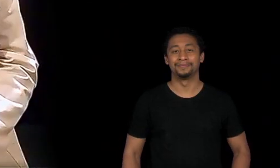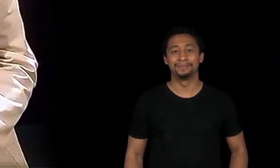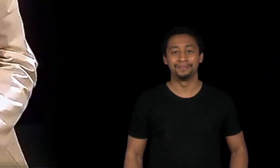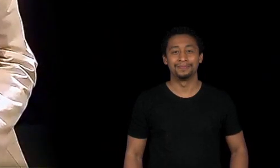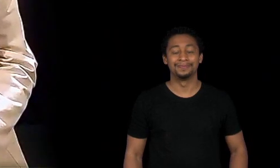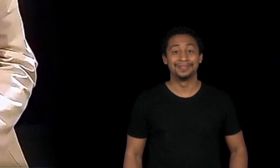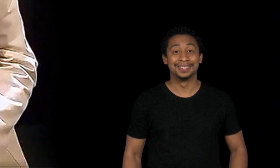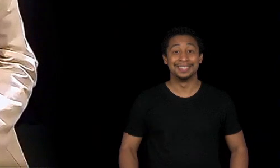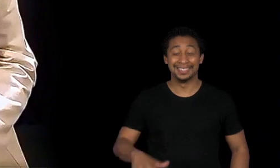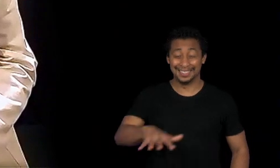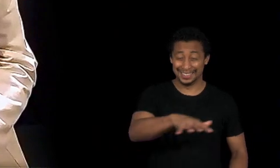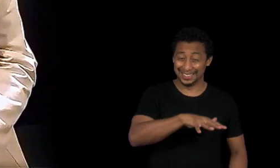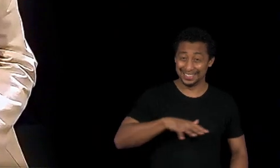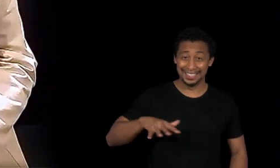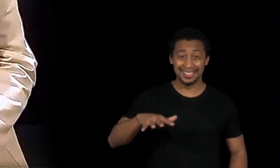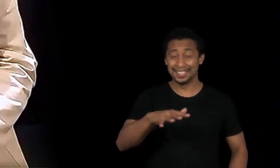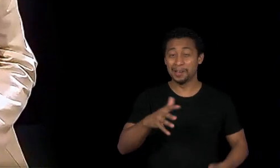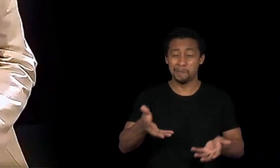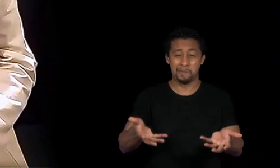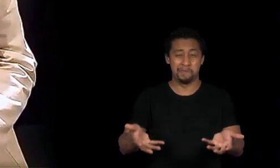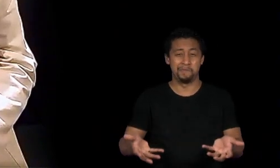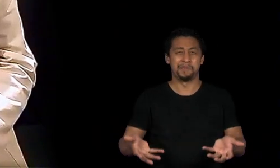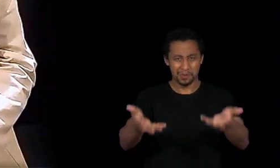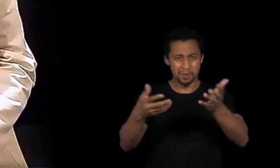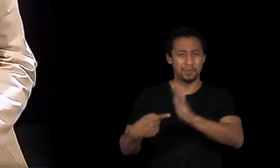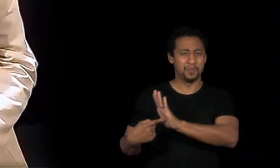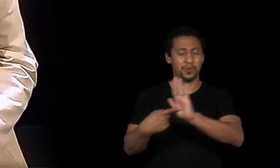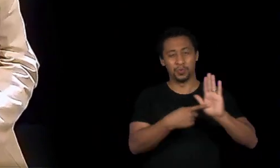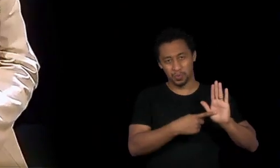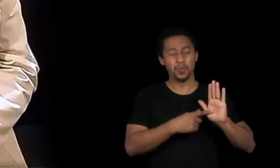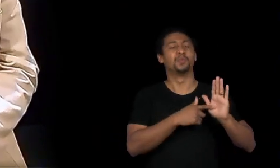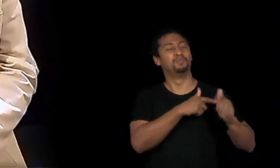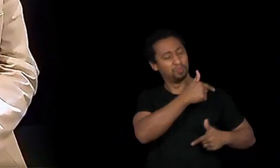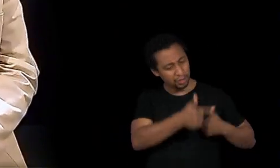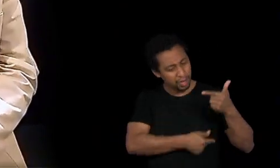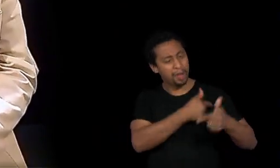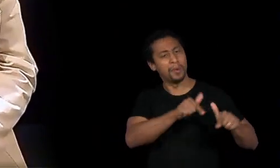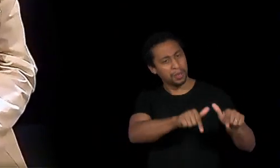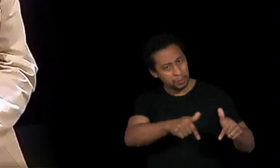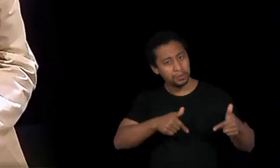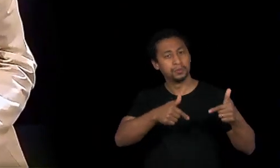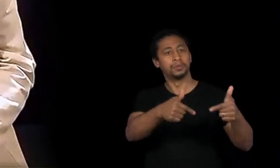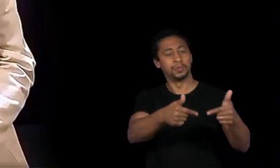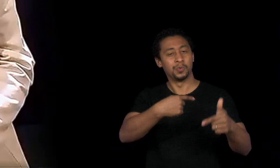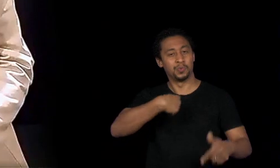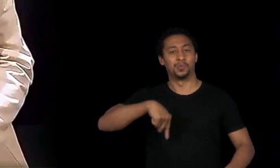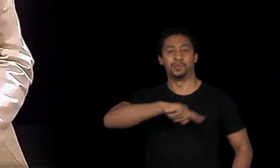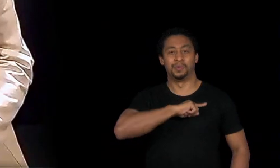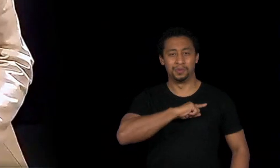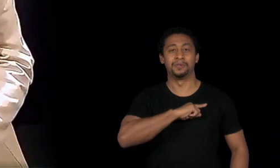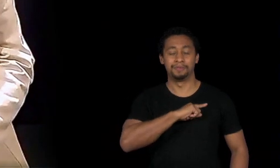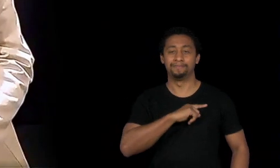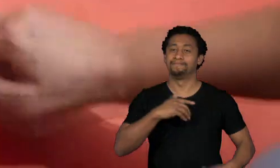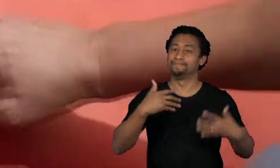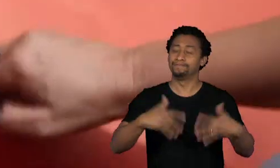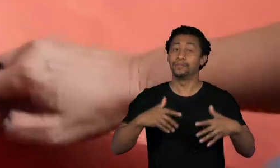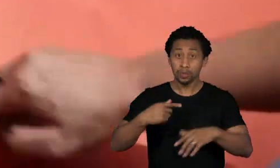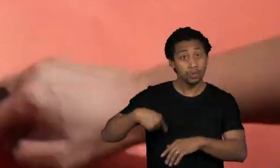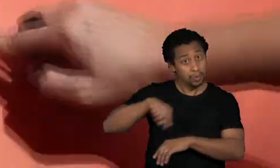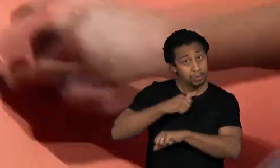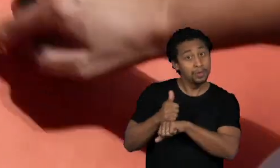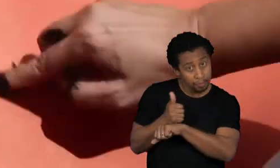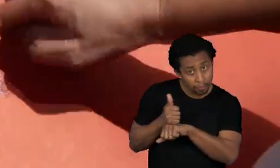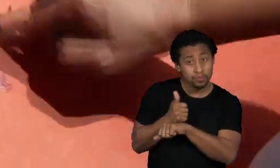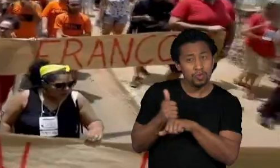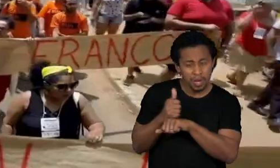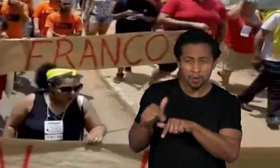E aquilo ali ratificou a importância do nosso trabalho, né? Que a gente chama de lado B, né? Nós somos especialistas no lado